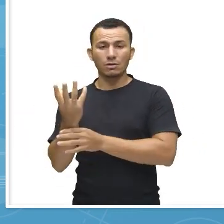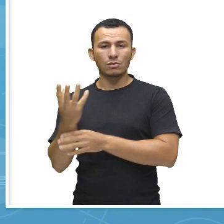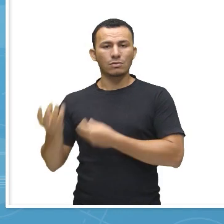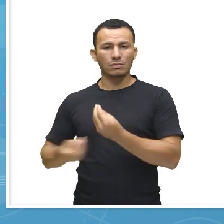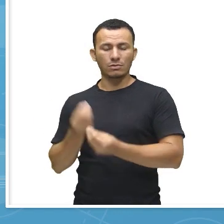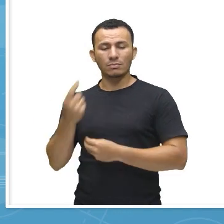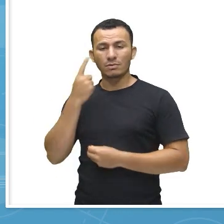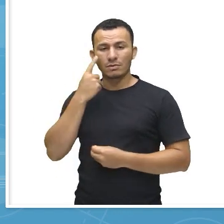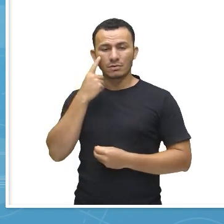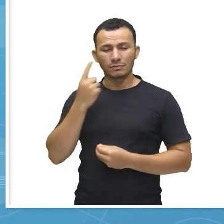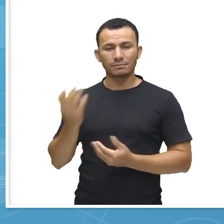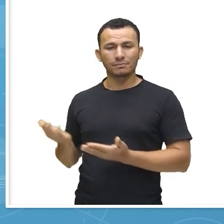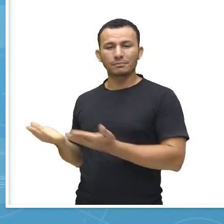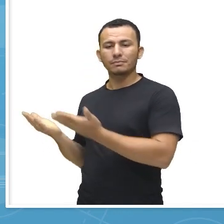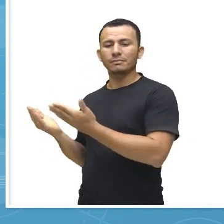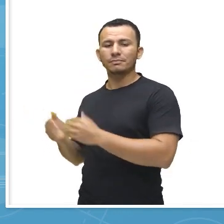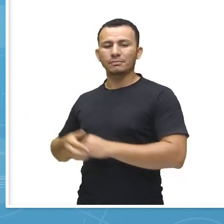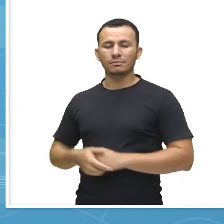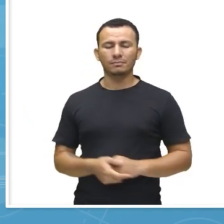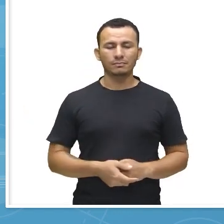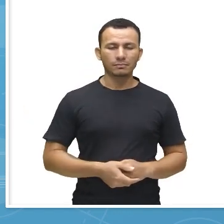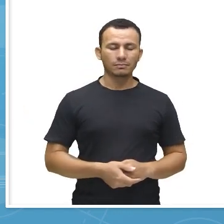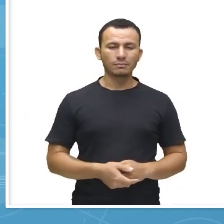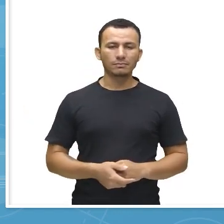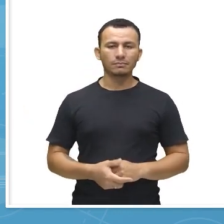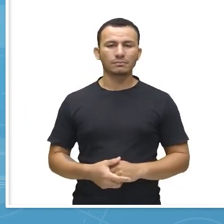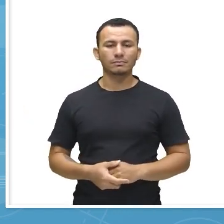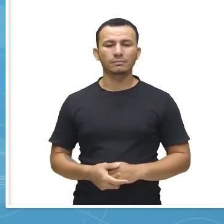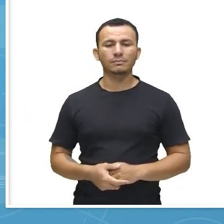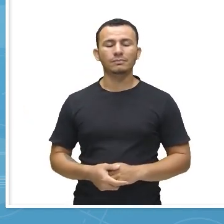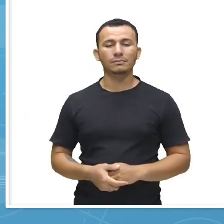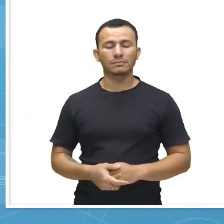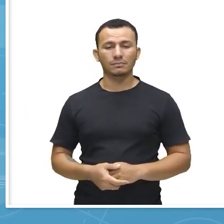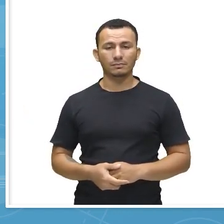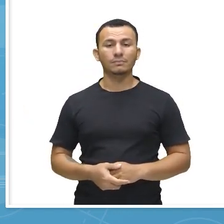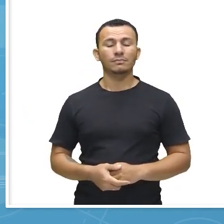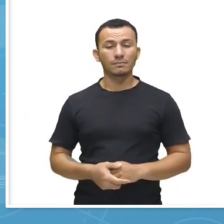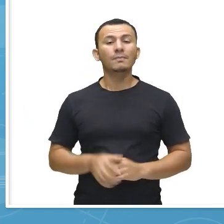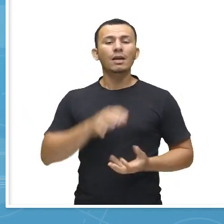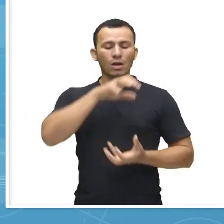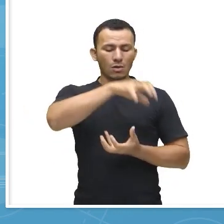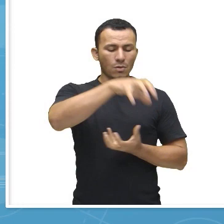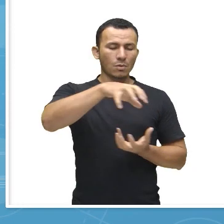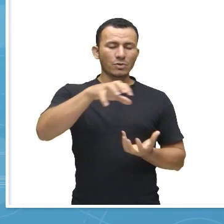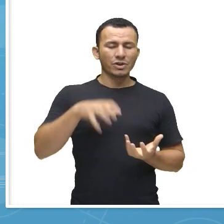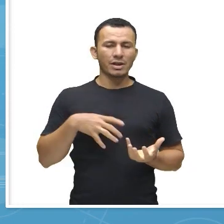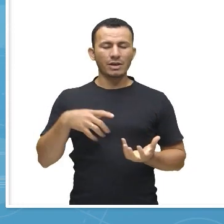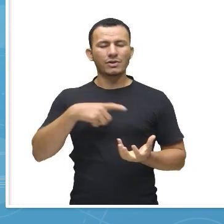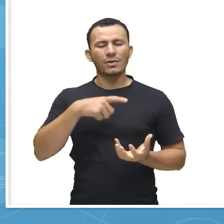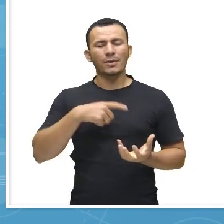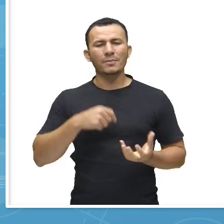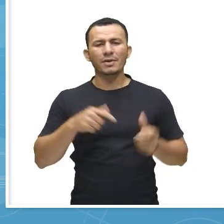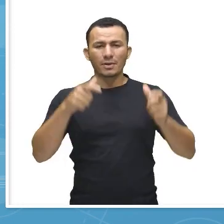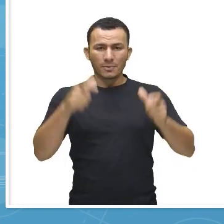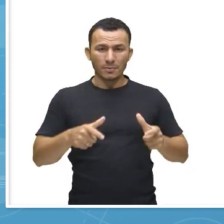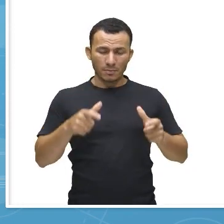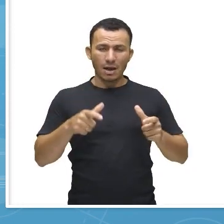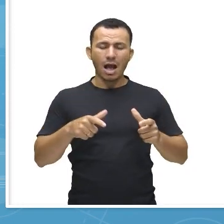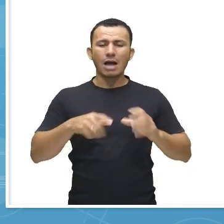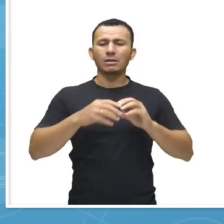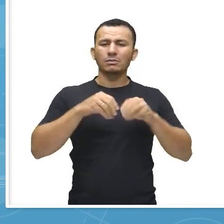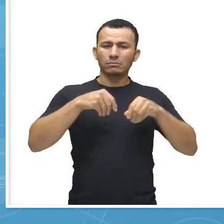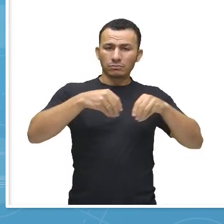lá a resposta para vocês. Então, a gente vai ter o que são continentes? São imensas massas sólidas